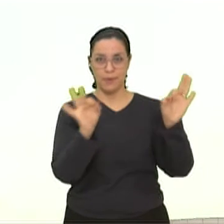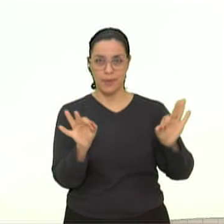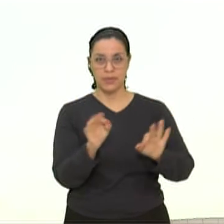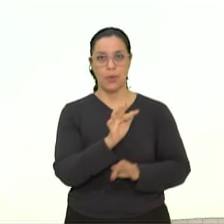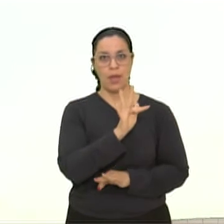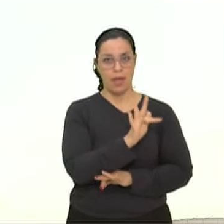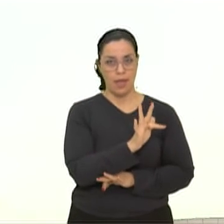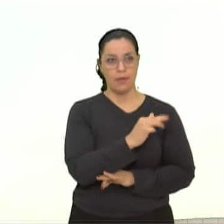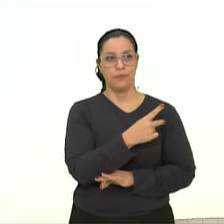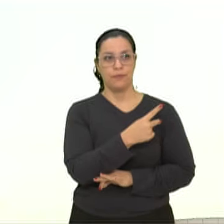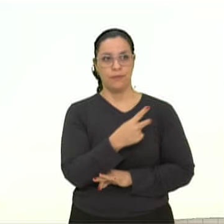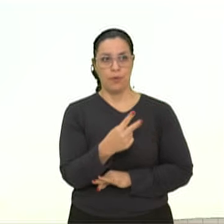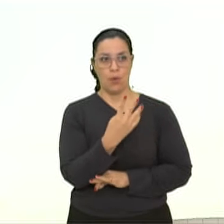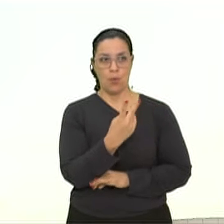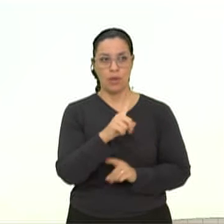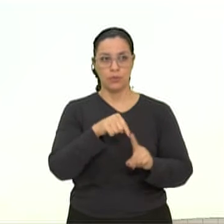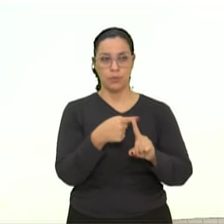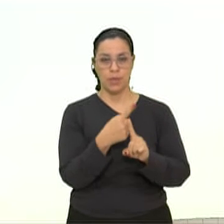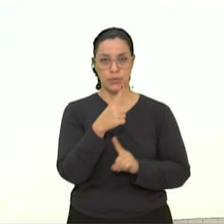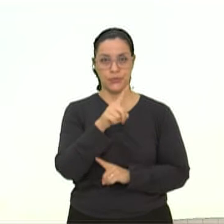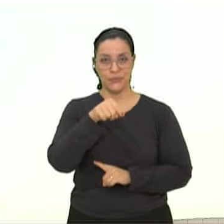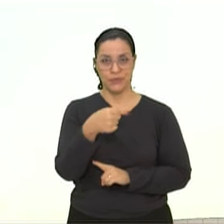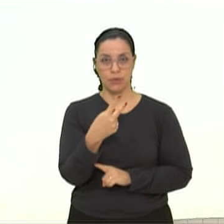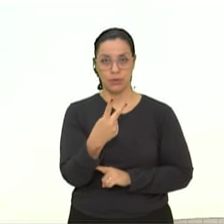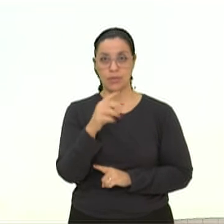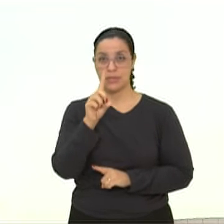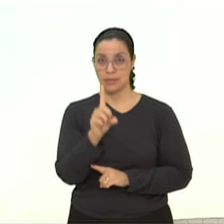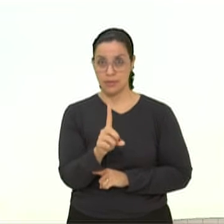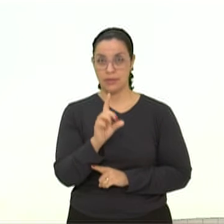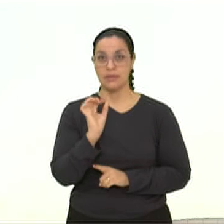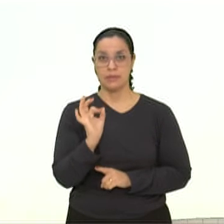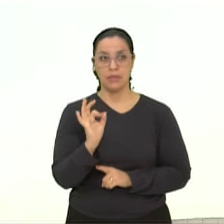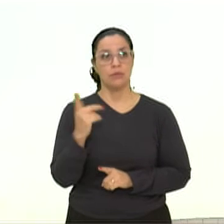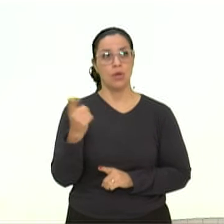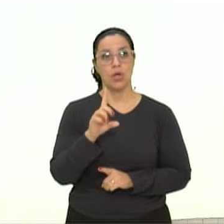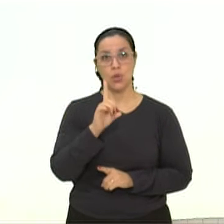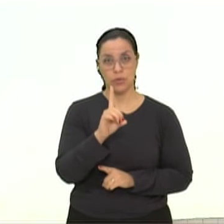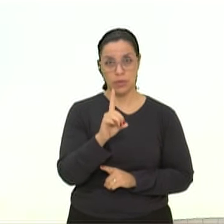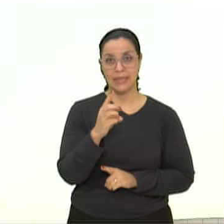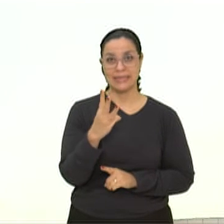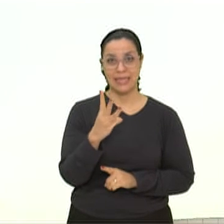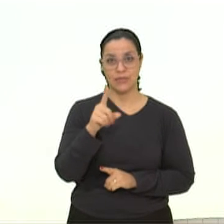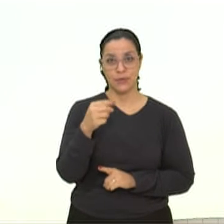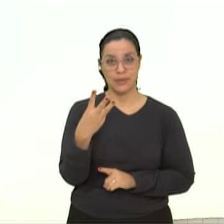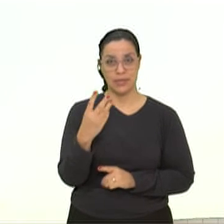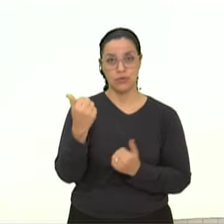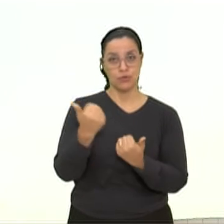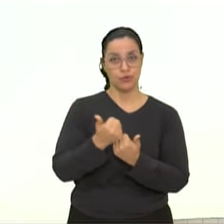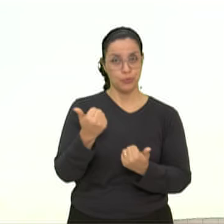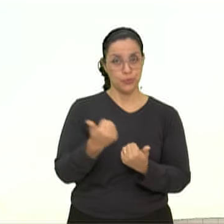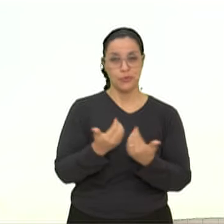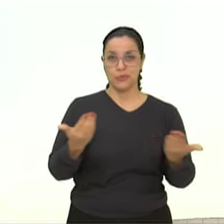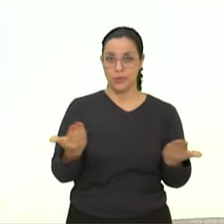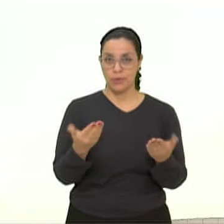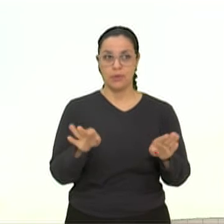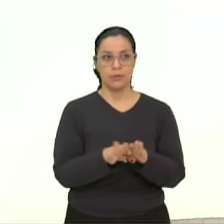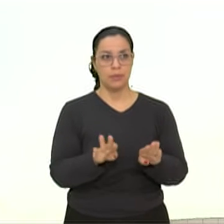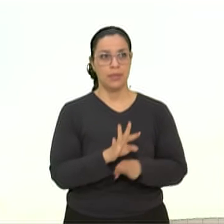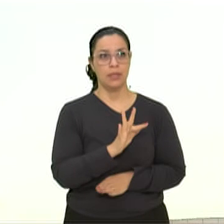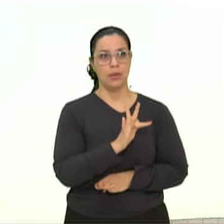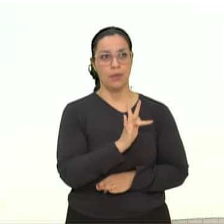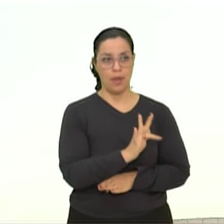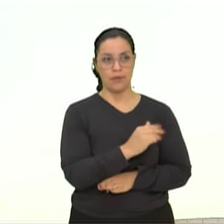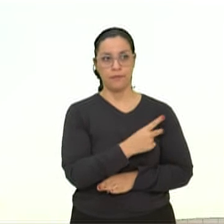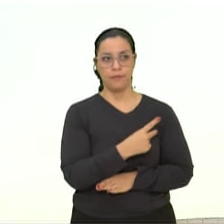opção é f de d igual a 4 mais 1,2d, ok? Nesse caso, o meu d vale 3,3, só substituir então aqui na minha lei de formação,